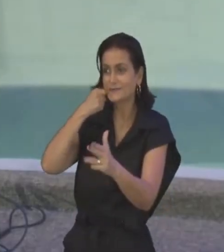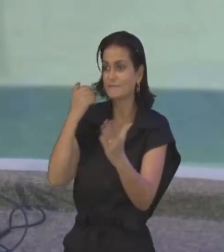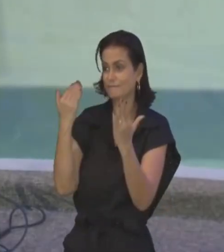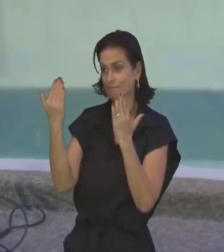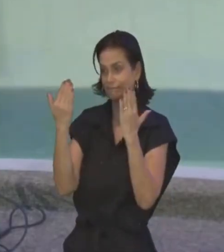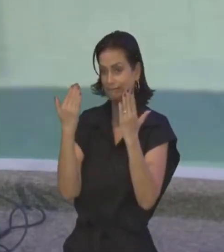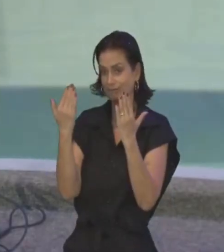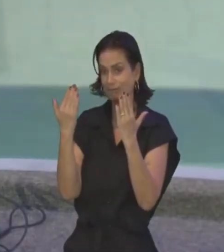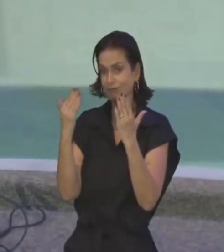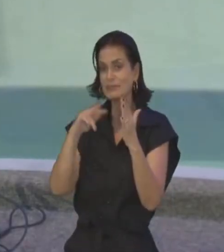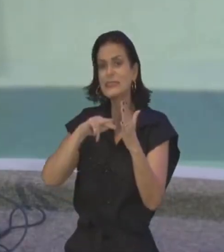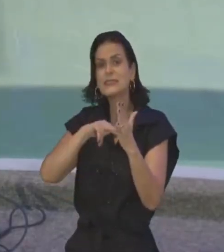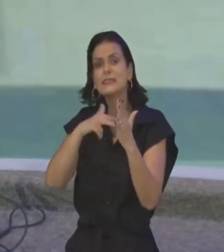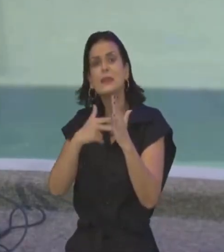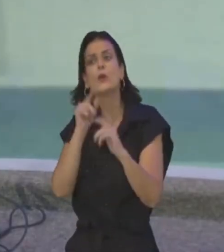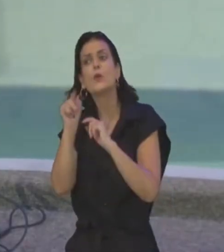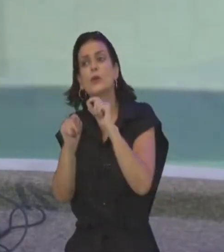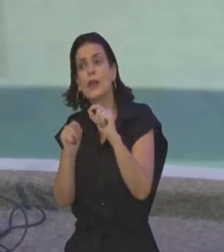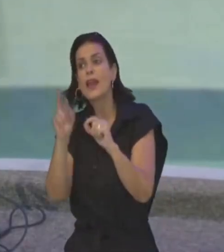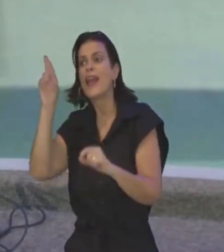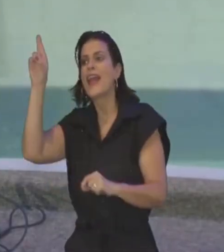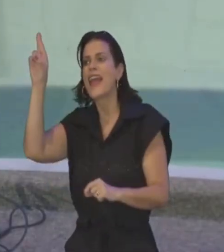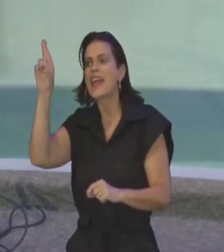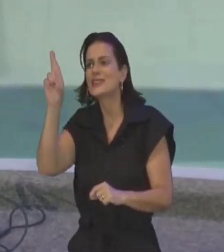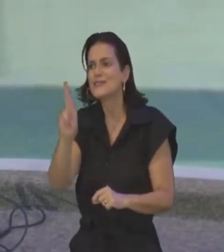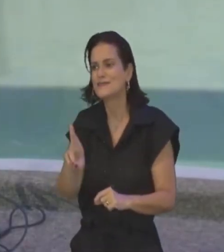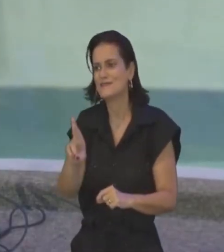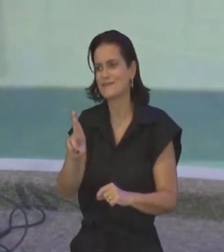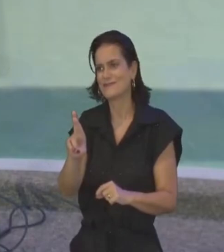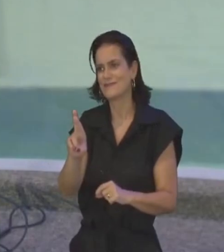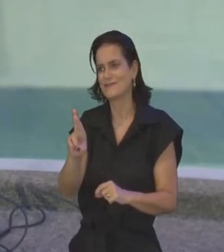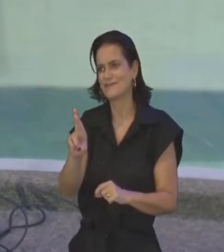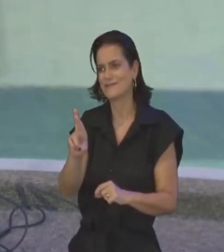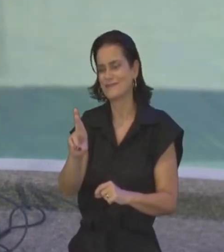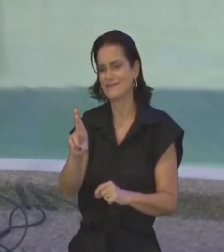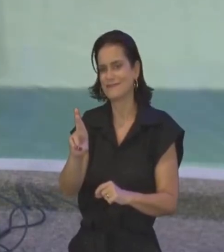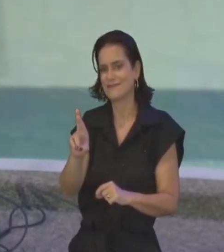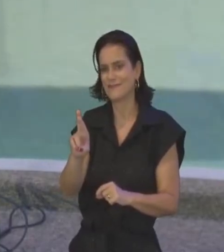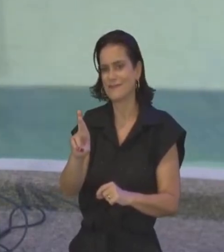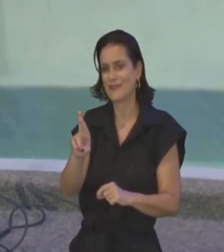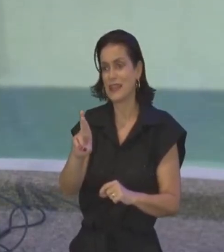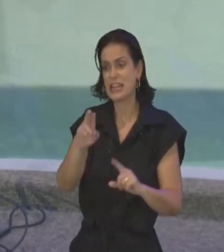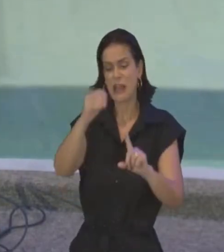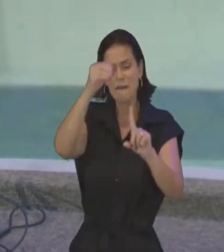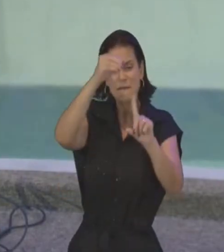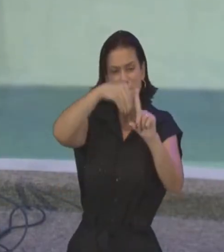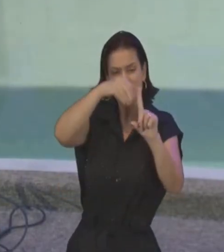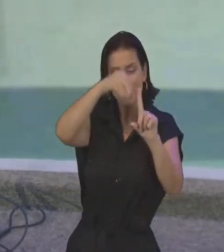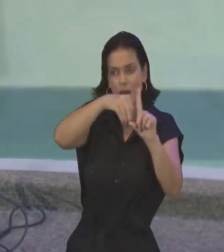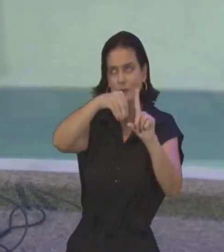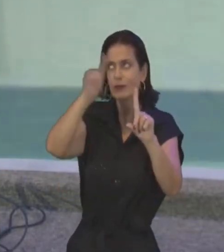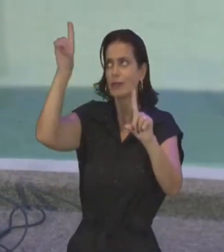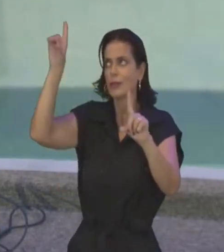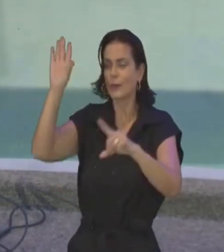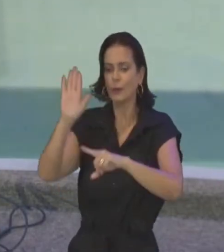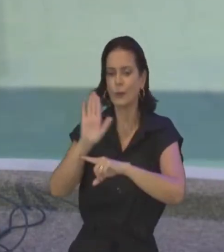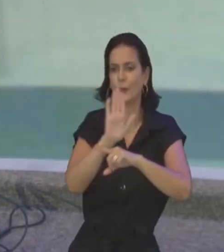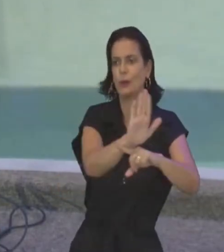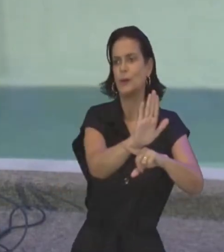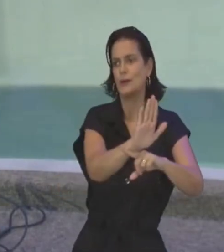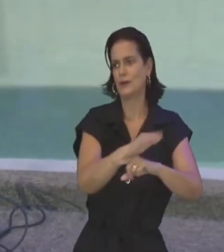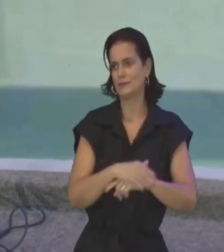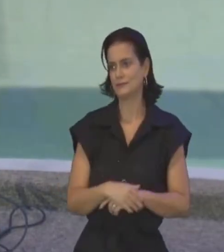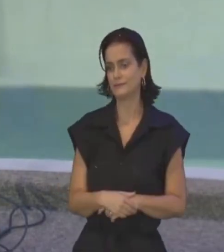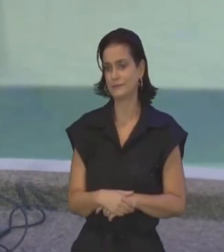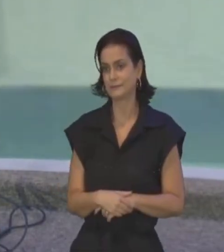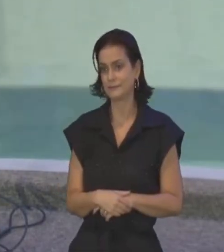Ou seja, Ele é a resposta de Deus para a vulnerabilidade humana.